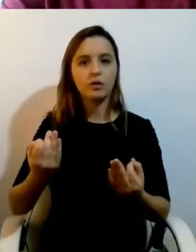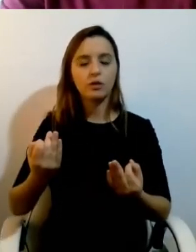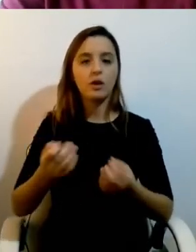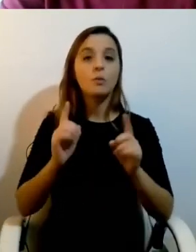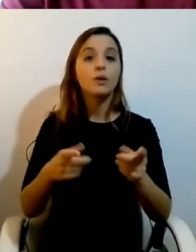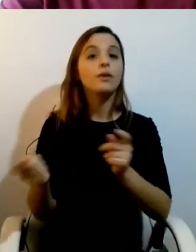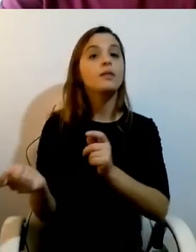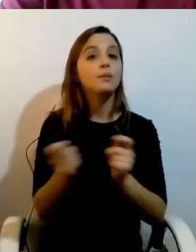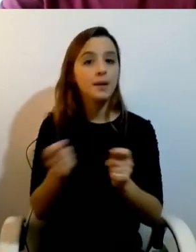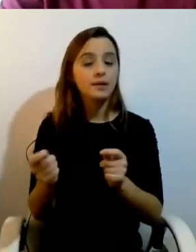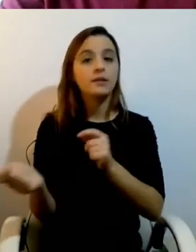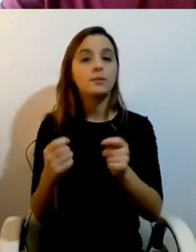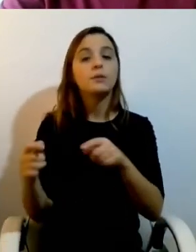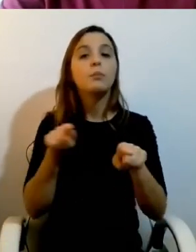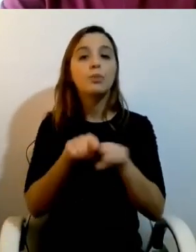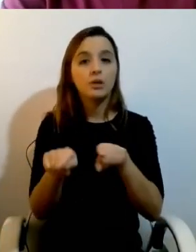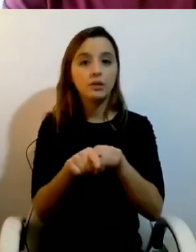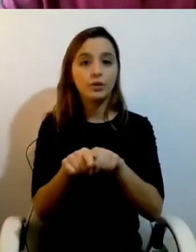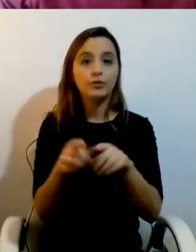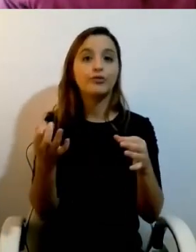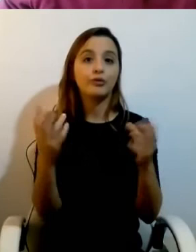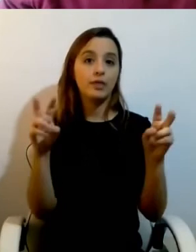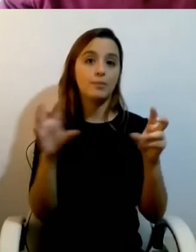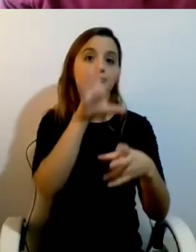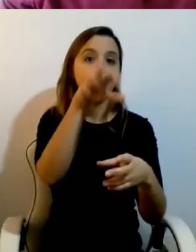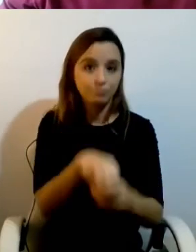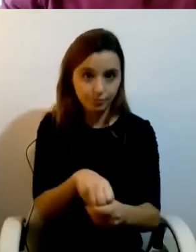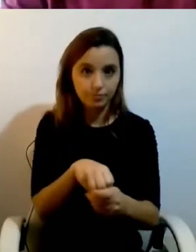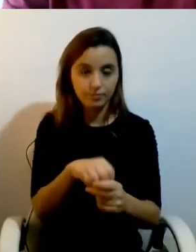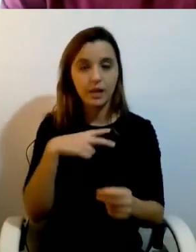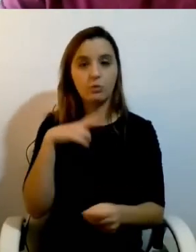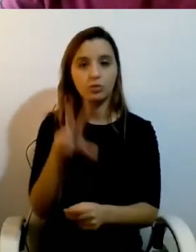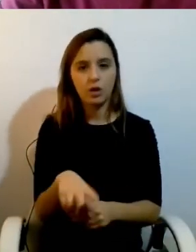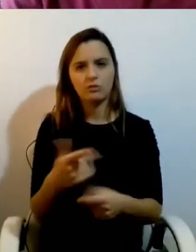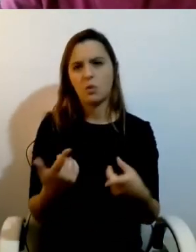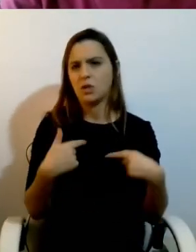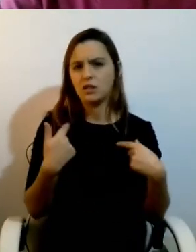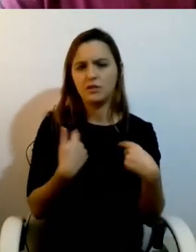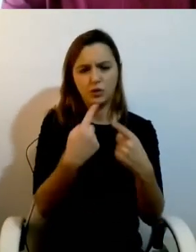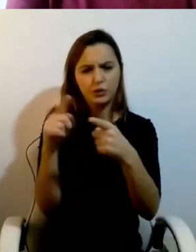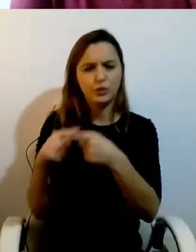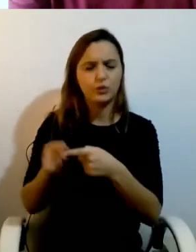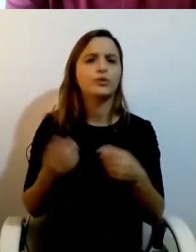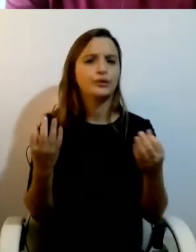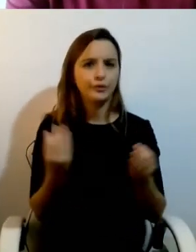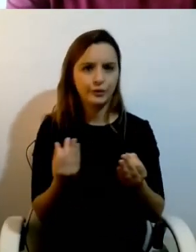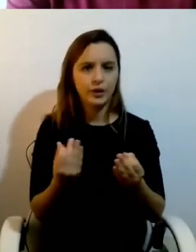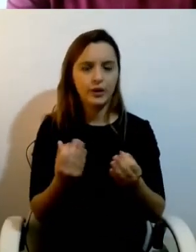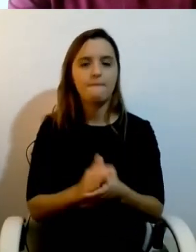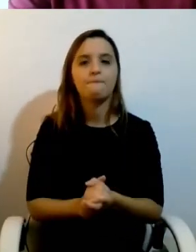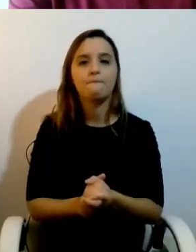no debate político, em Portugal, com as várias iniciativas que organizaram. E o primeiro, nós